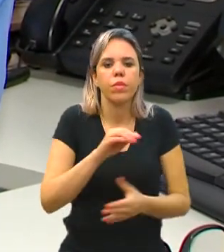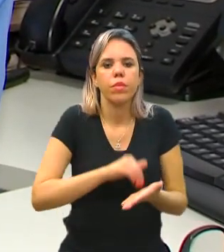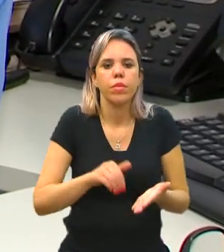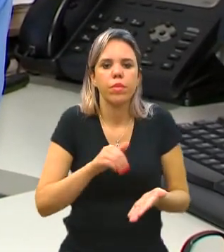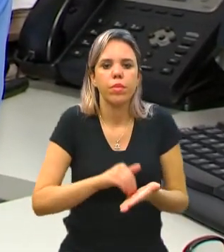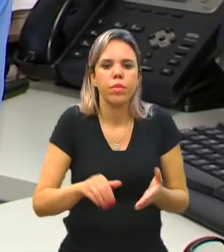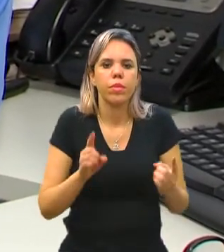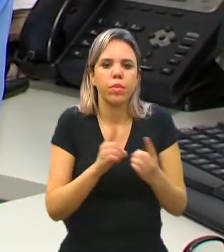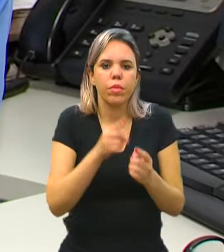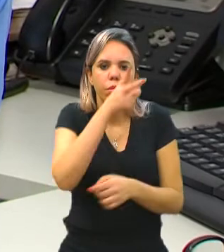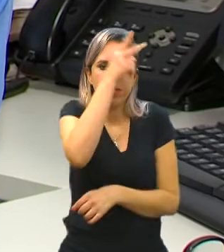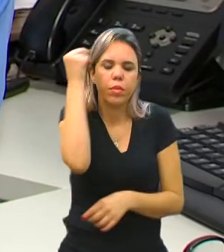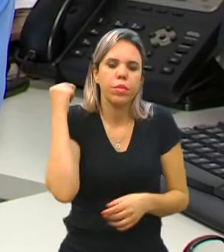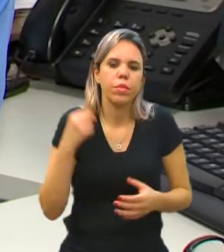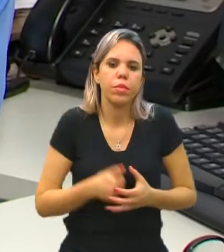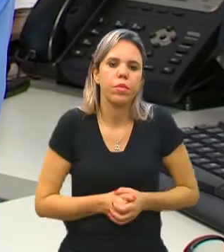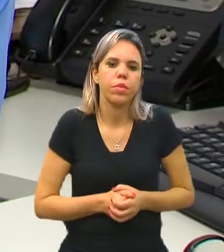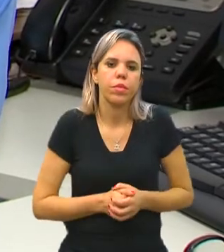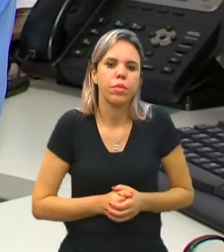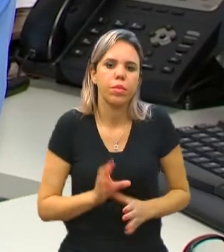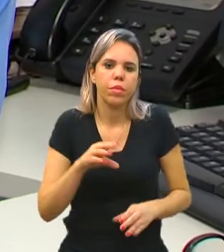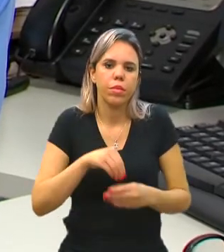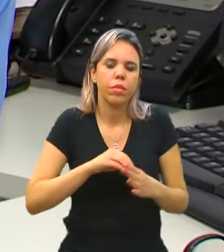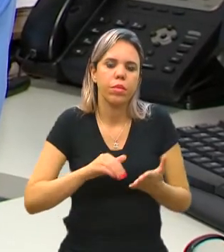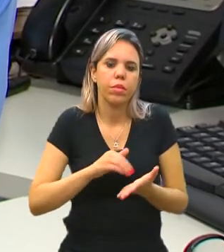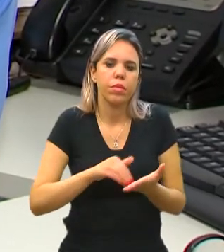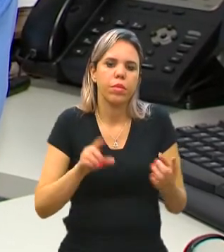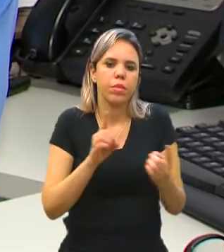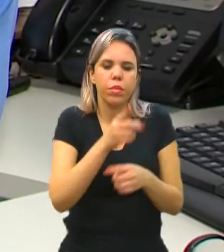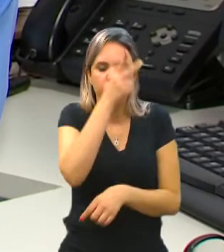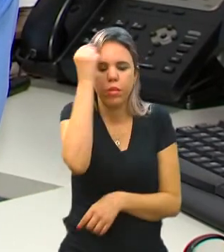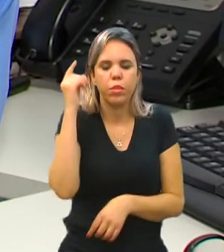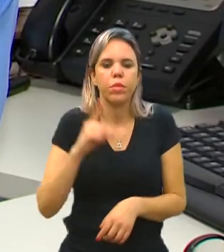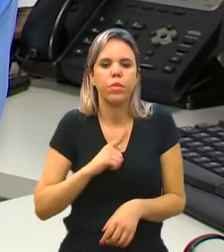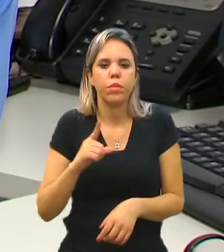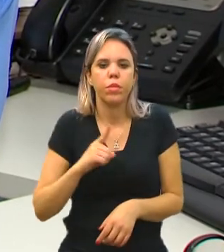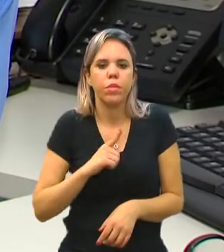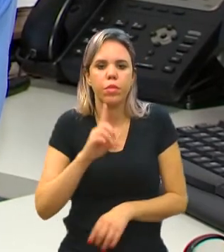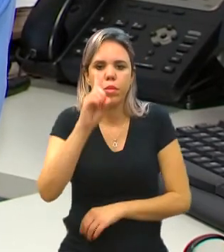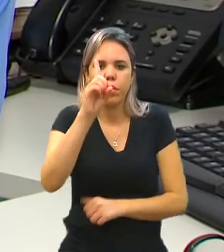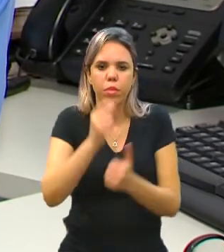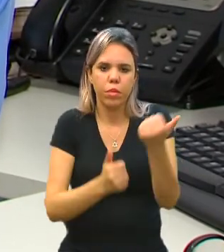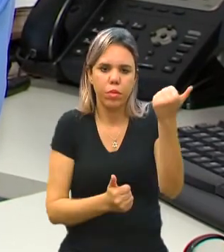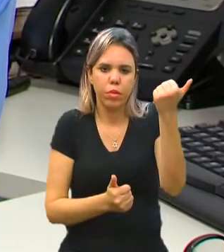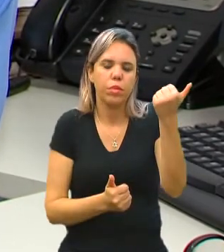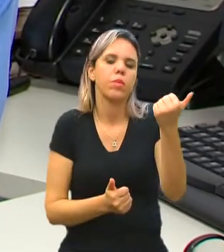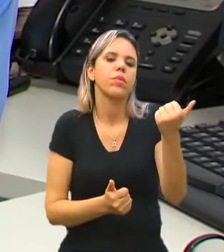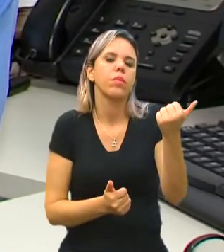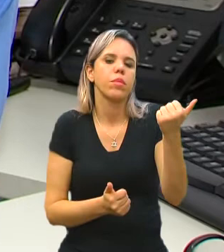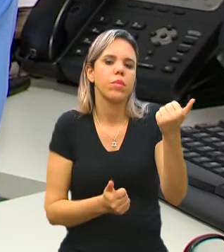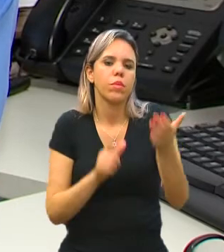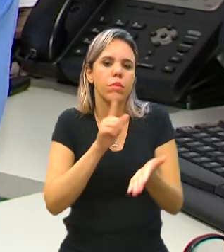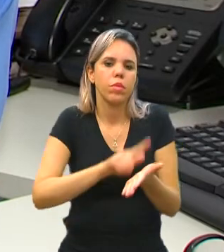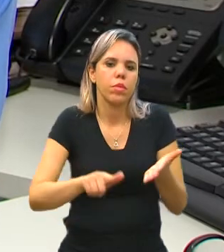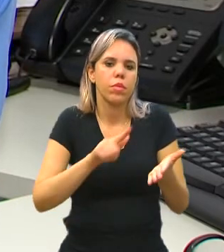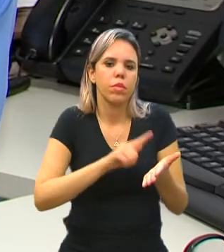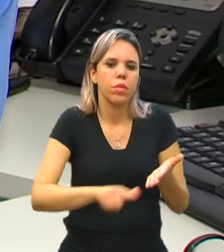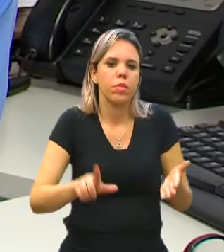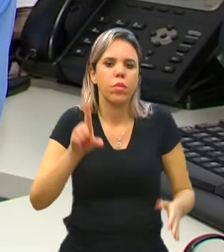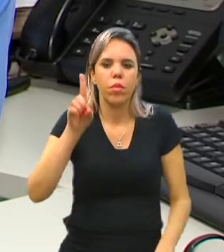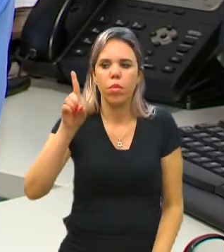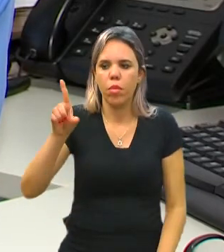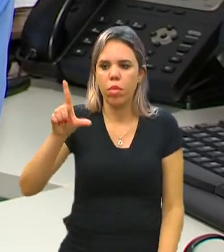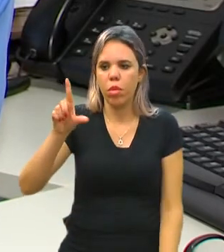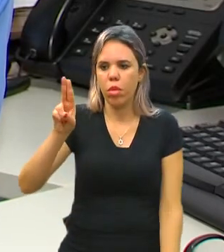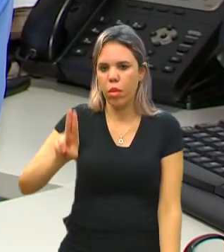vai agora para secretaria de serviços públicos bem da secretaria de serviços públicos ao a diretoria de limpeza urbana